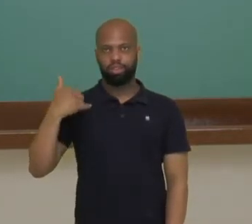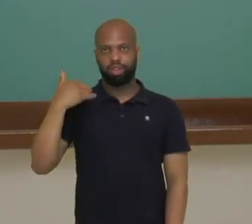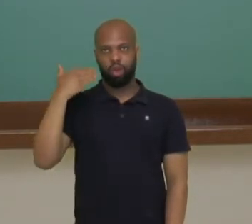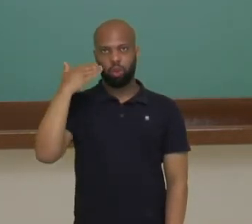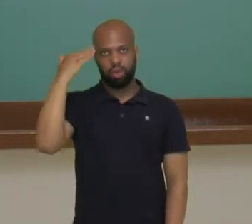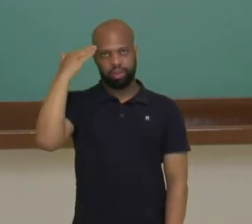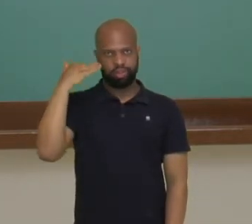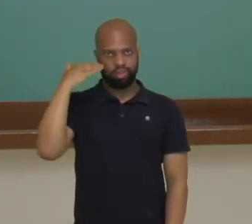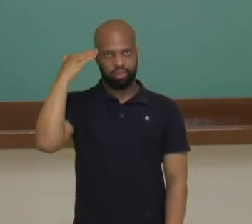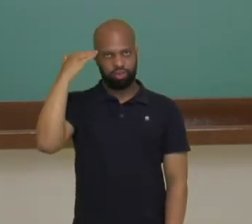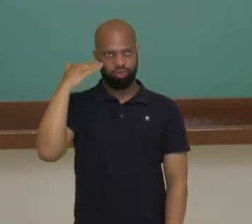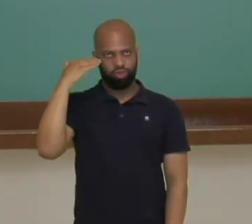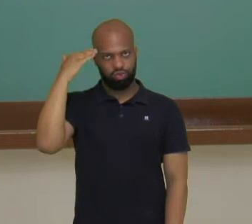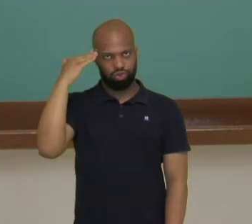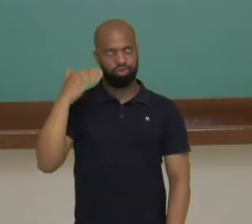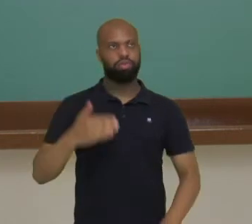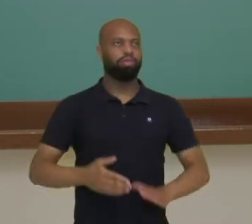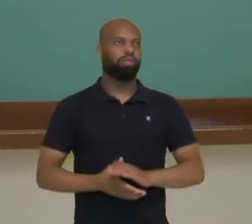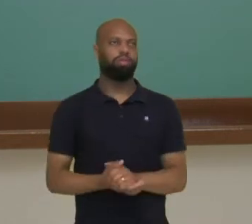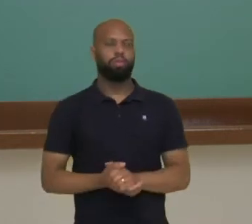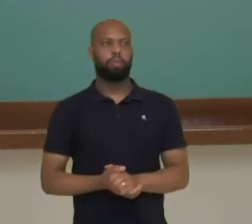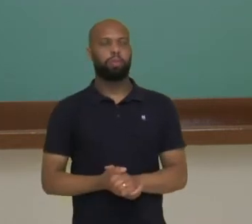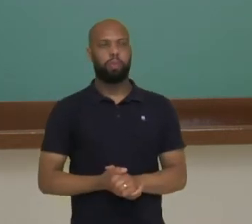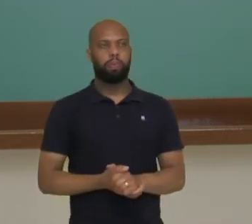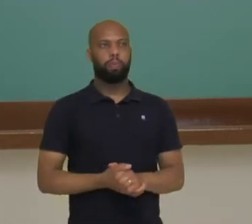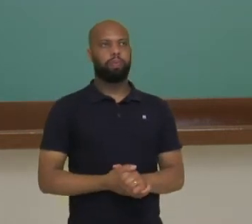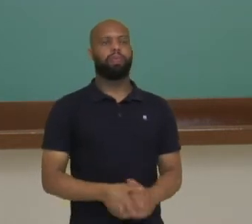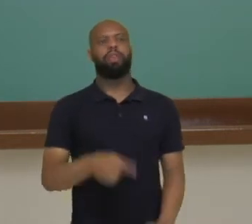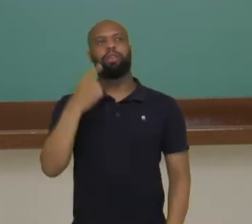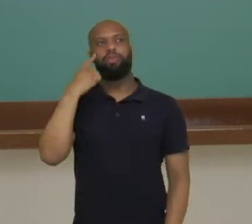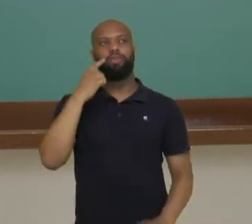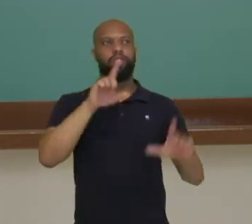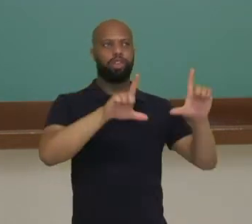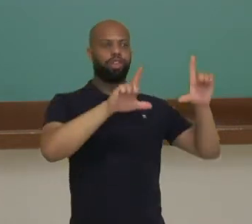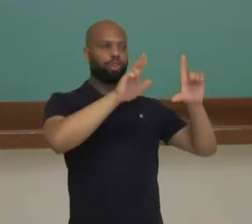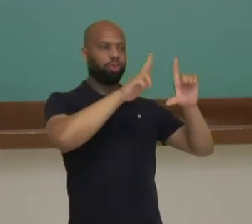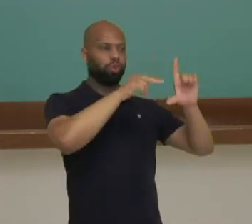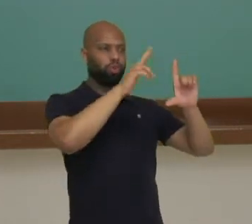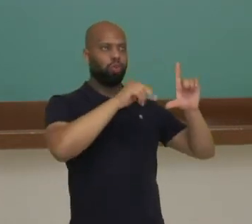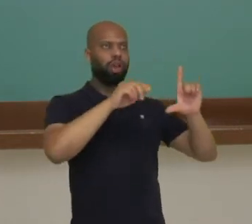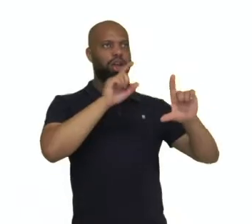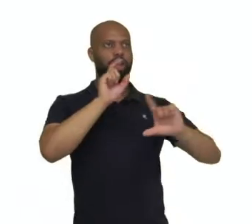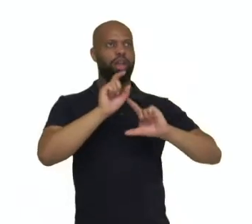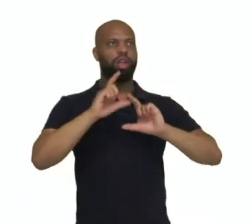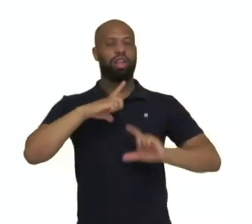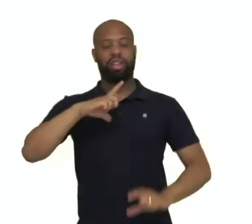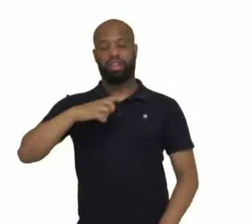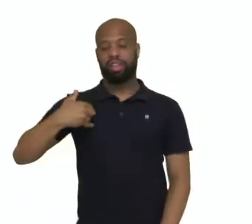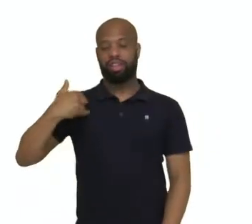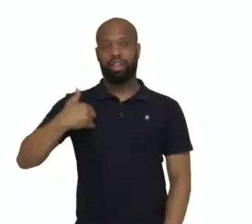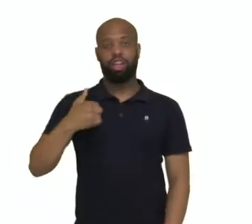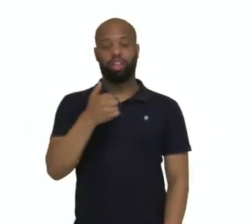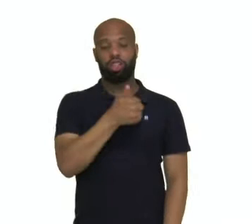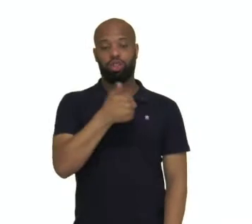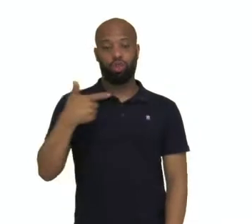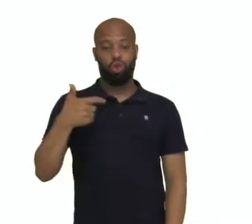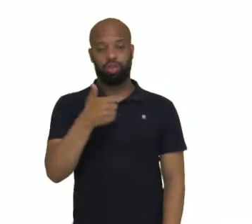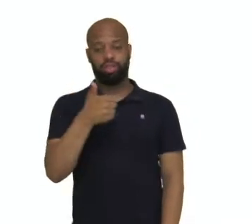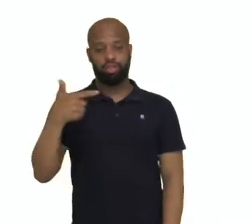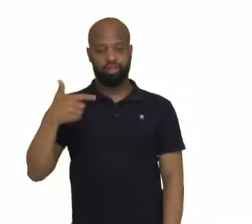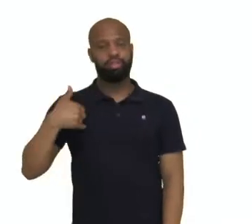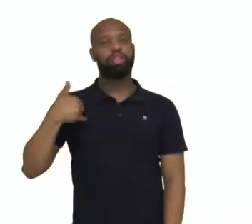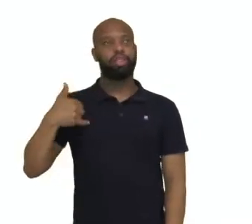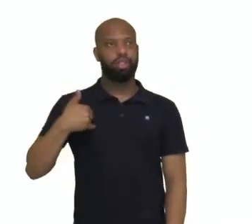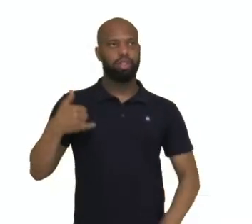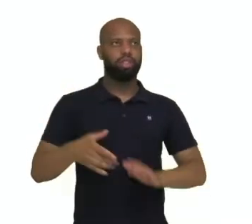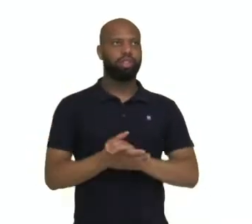adolescente. Bom, aqui nesse quadro, ele tinha 12 anos de idade. Não vai demorar muito e